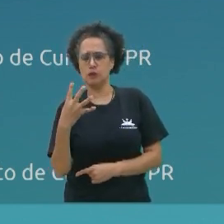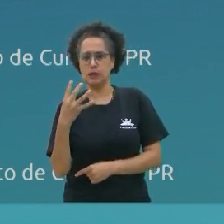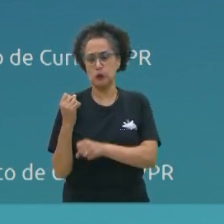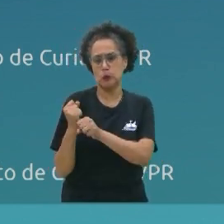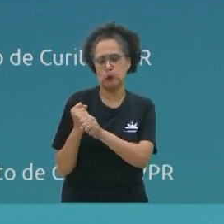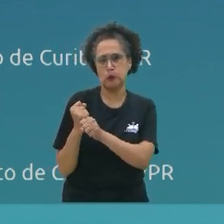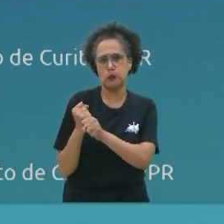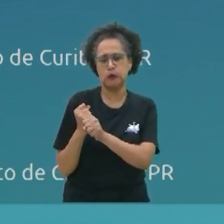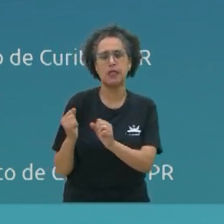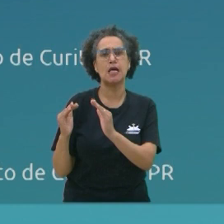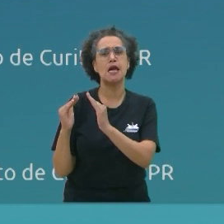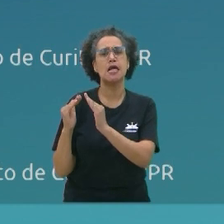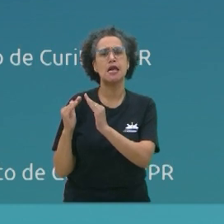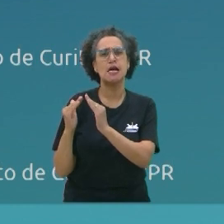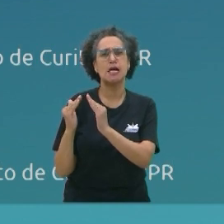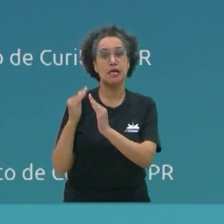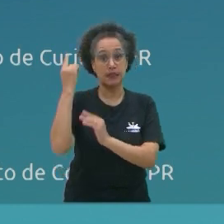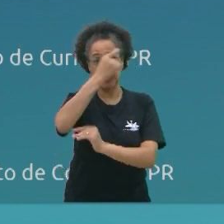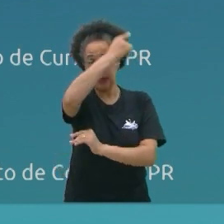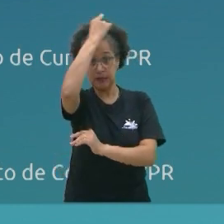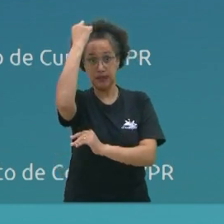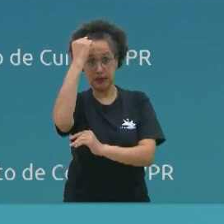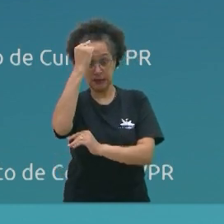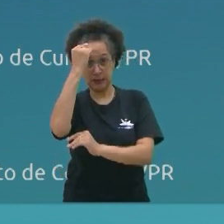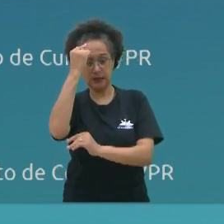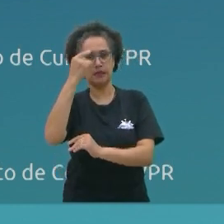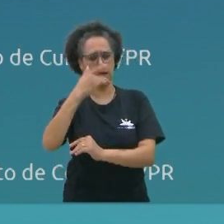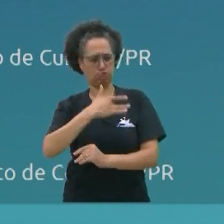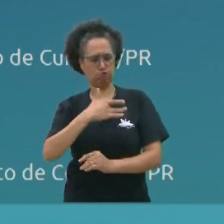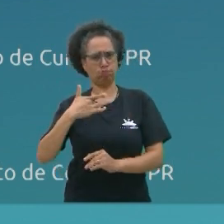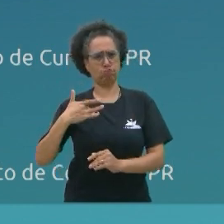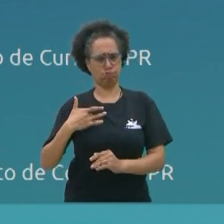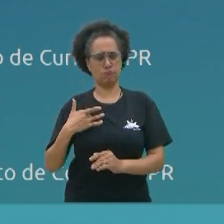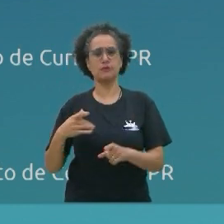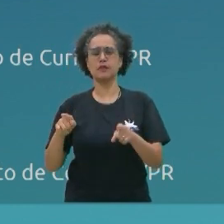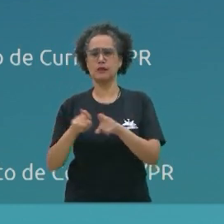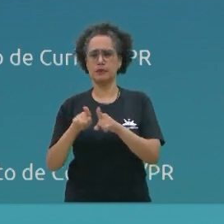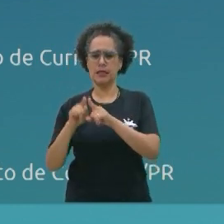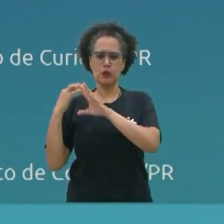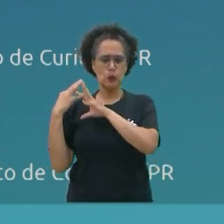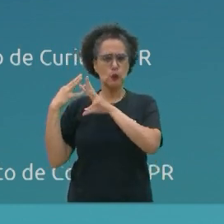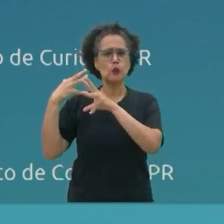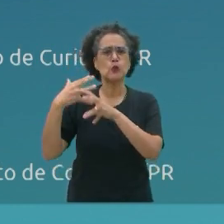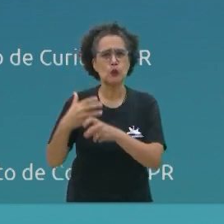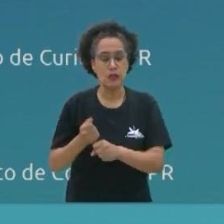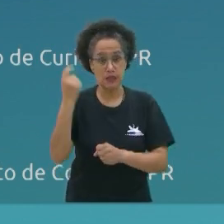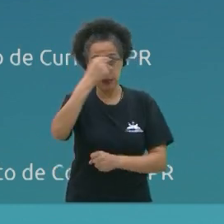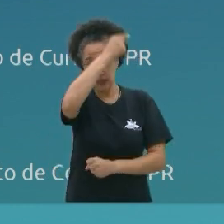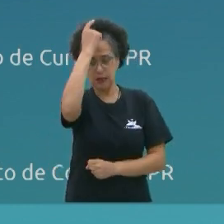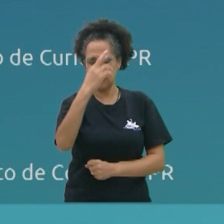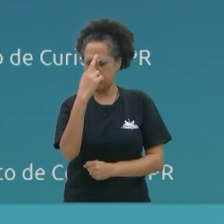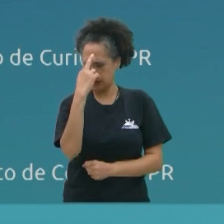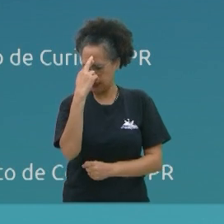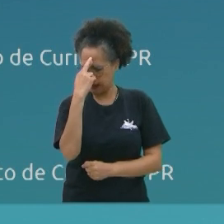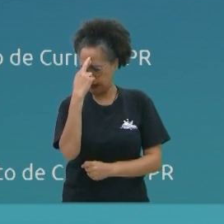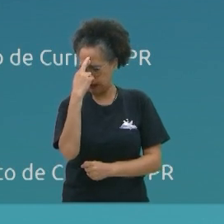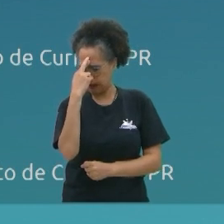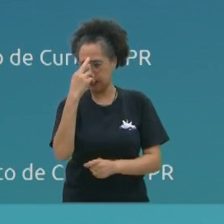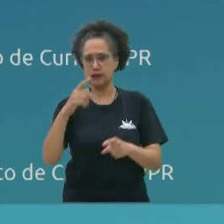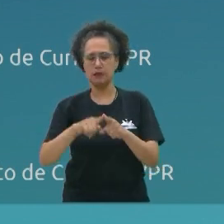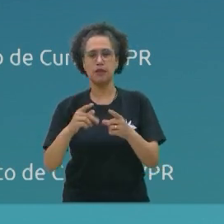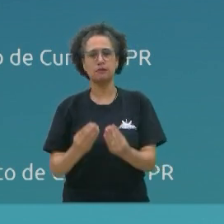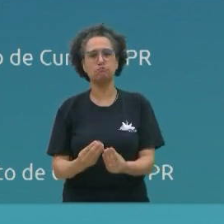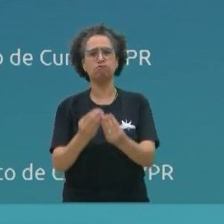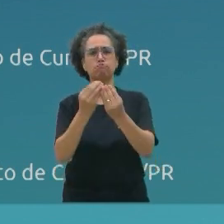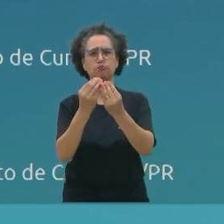da Santa Casa de Curitiba, às 14h45, documentário Santa Rita de Cássia, às 16h, Santa Missa